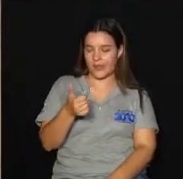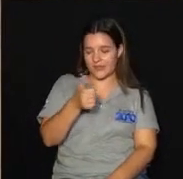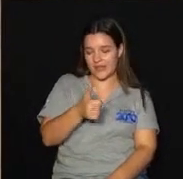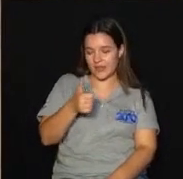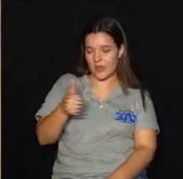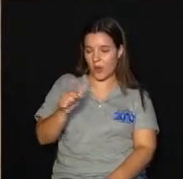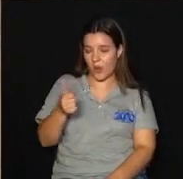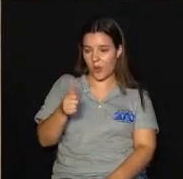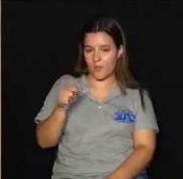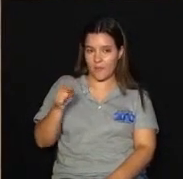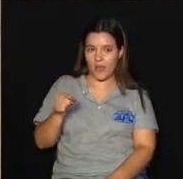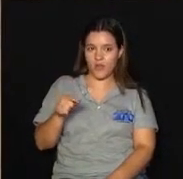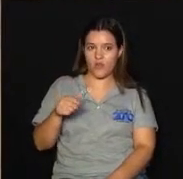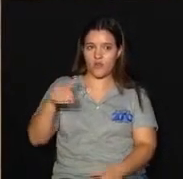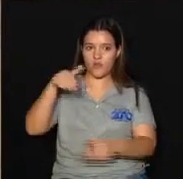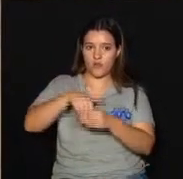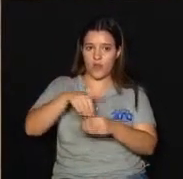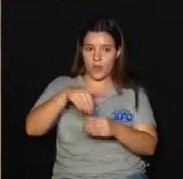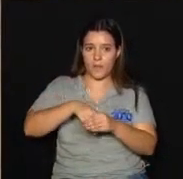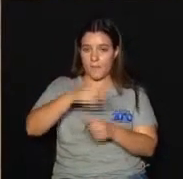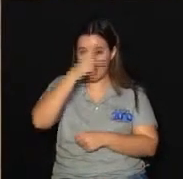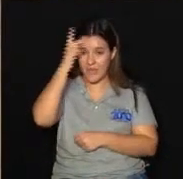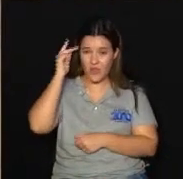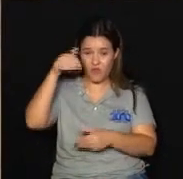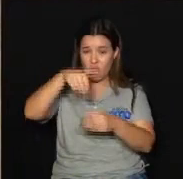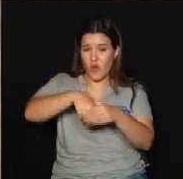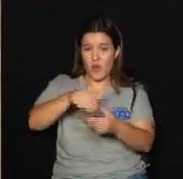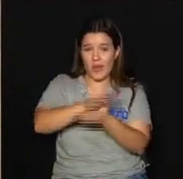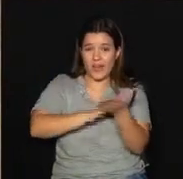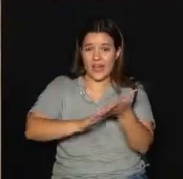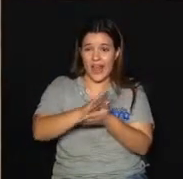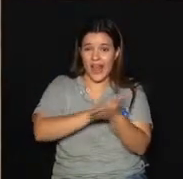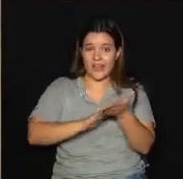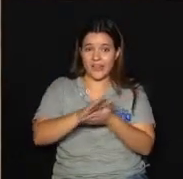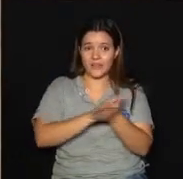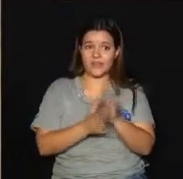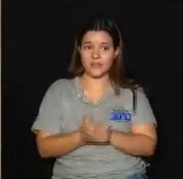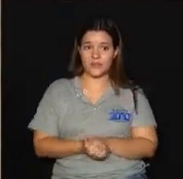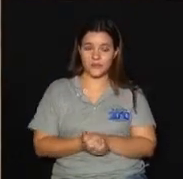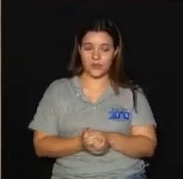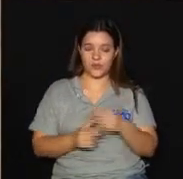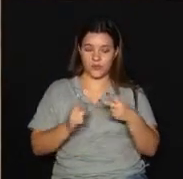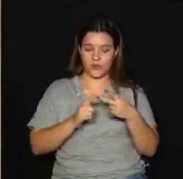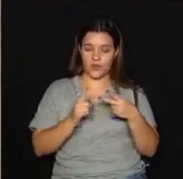111.477 votos até agora de pessoas que anularam e